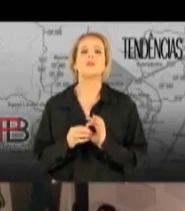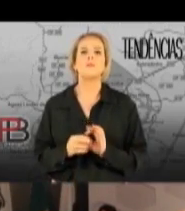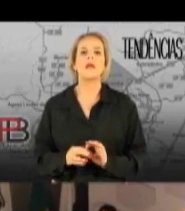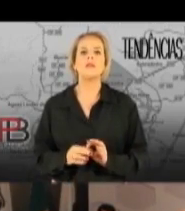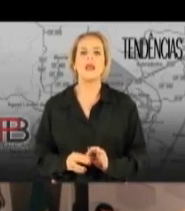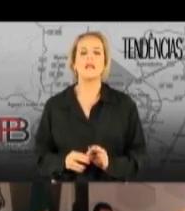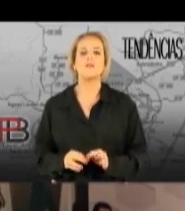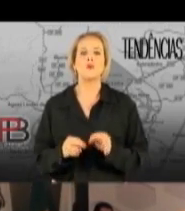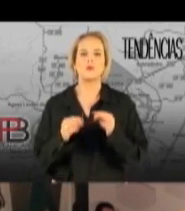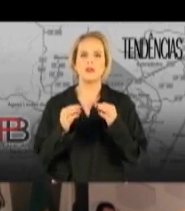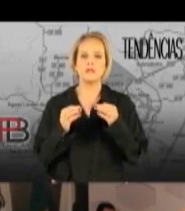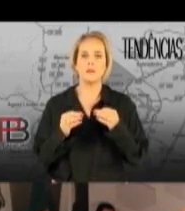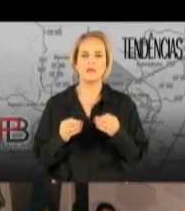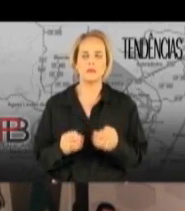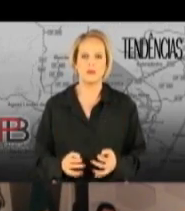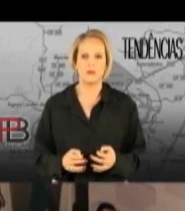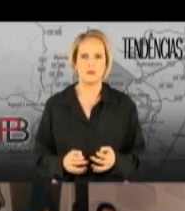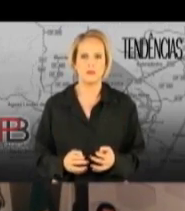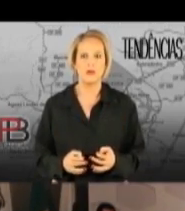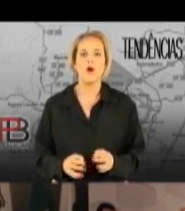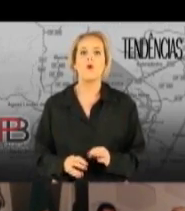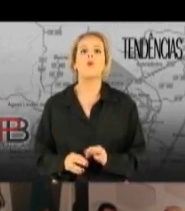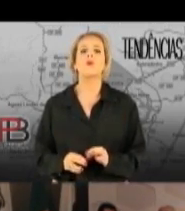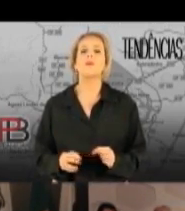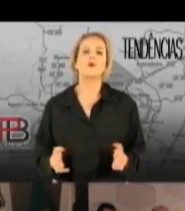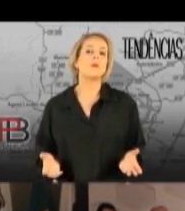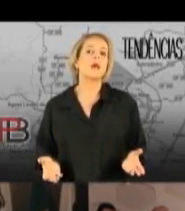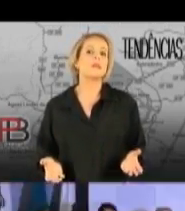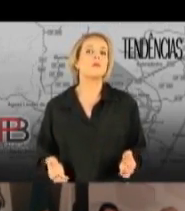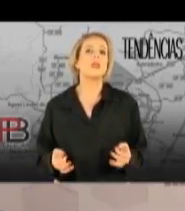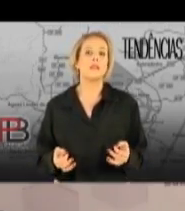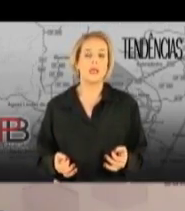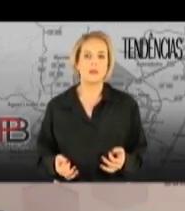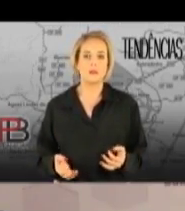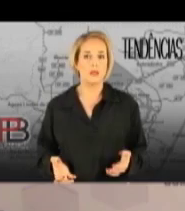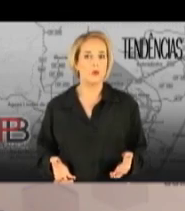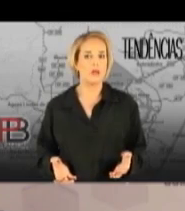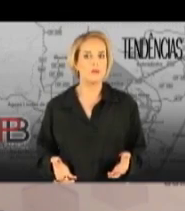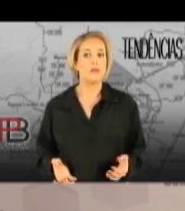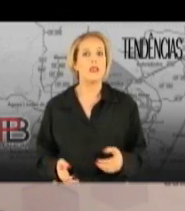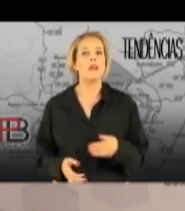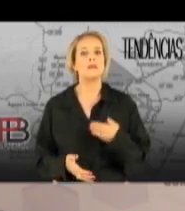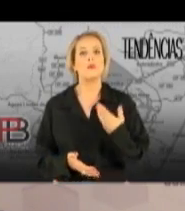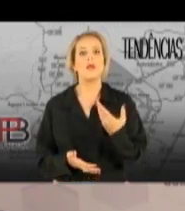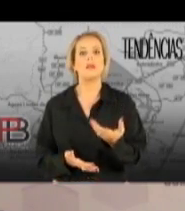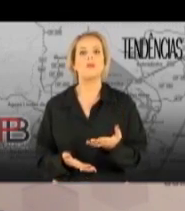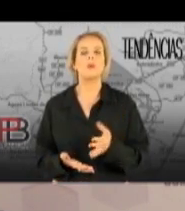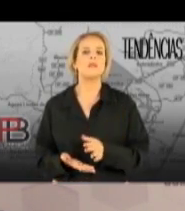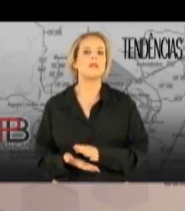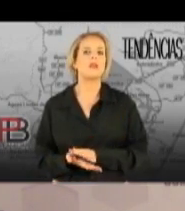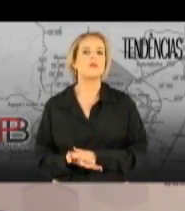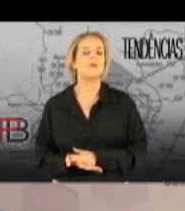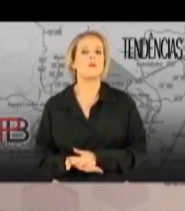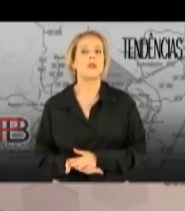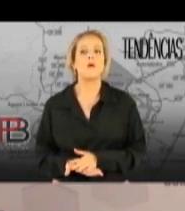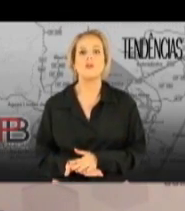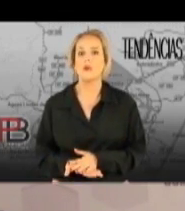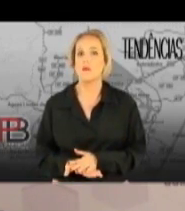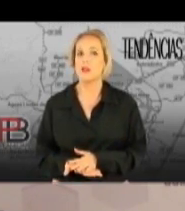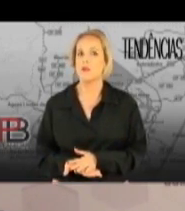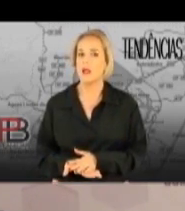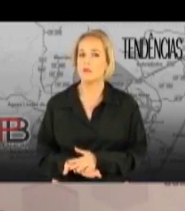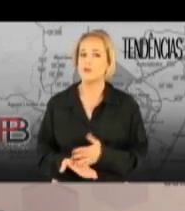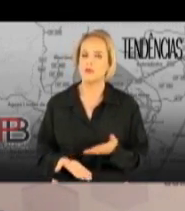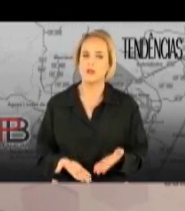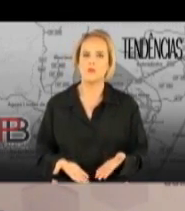as principais regras foram estabelecidas. O grupo de comunicação Tendências e Negócios recebeu ainda do presidente do Tribunal